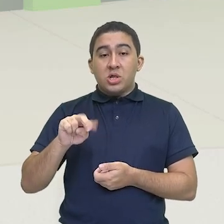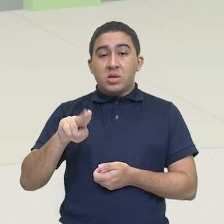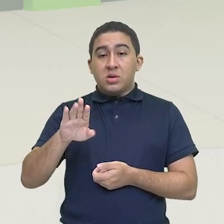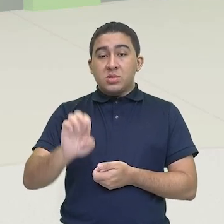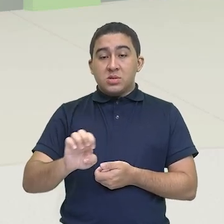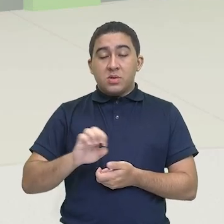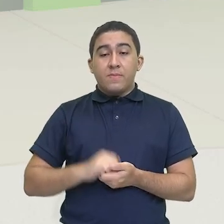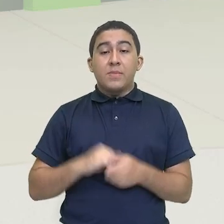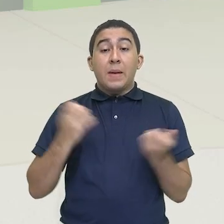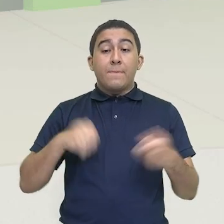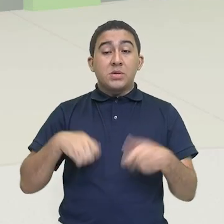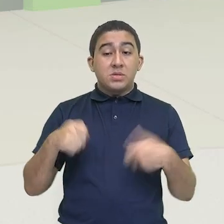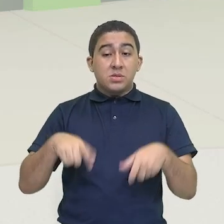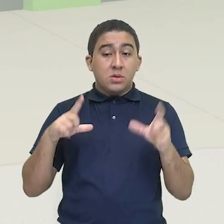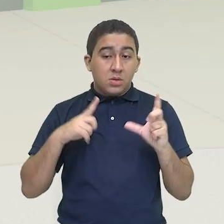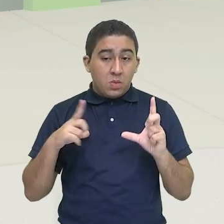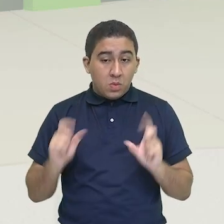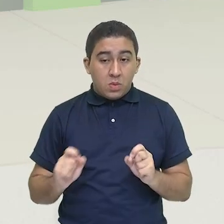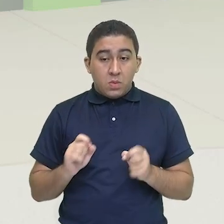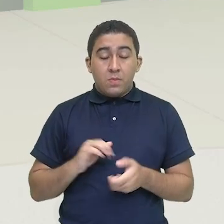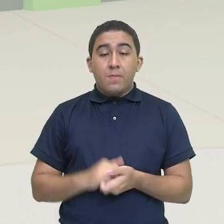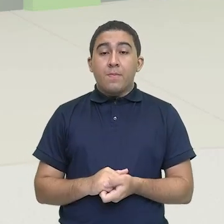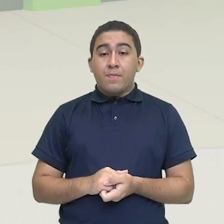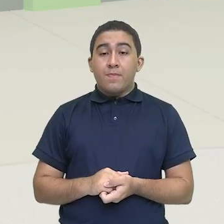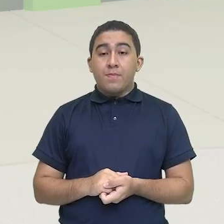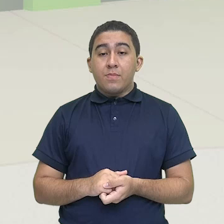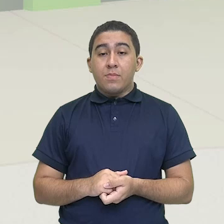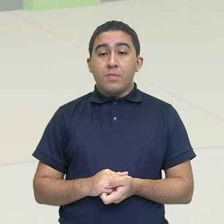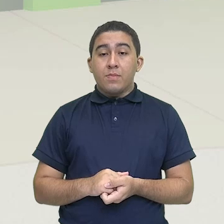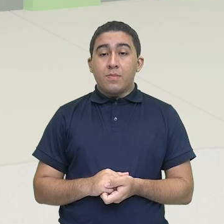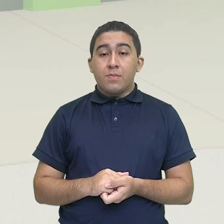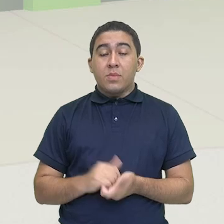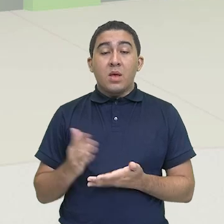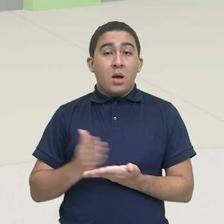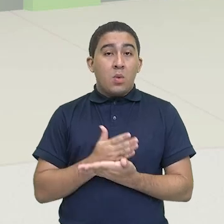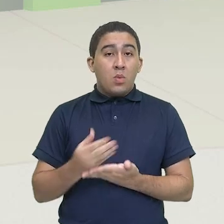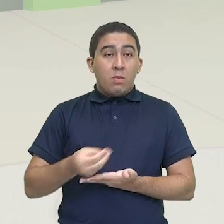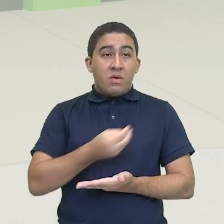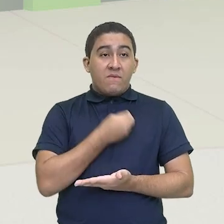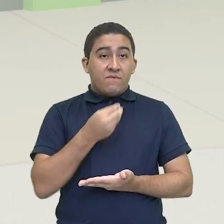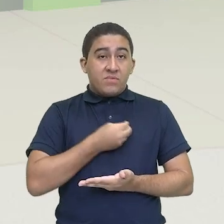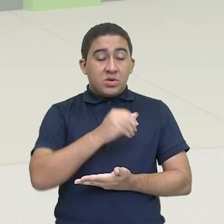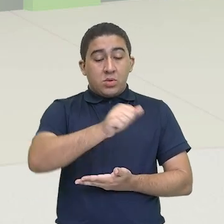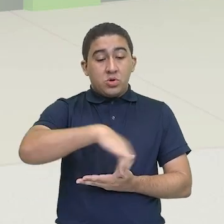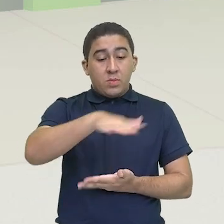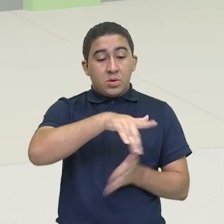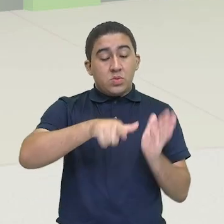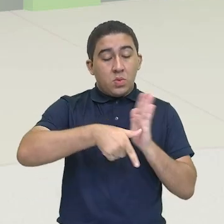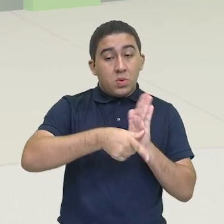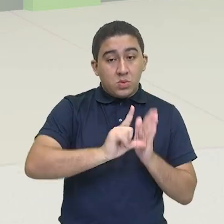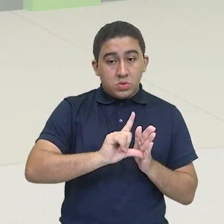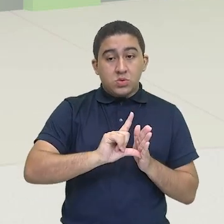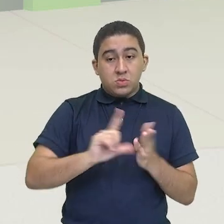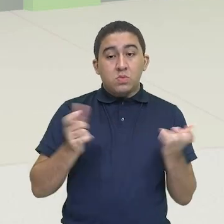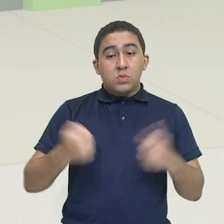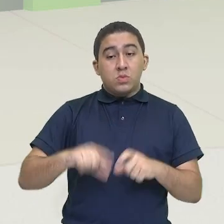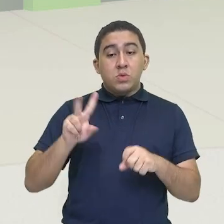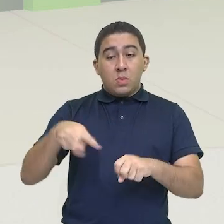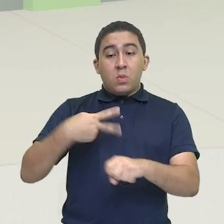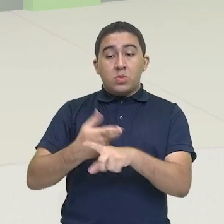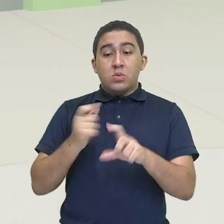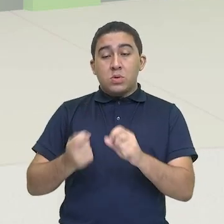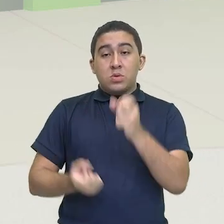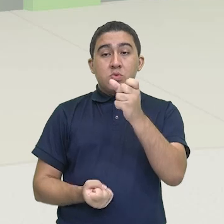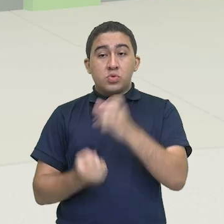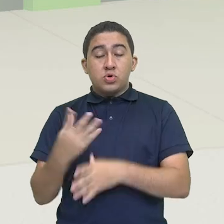é preciso ter um ancestral, um ser vivo, né, pré-existente para poder